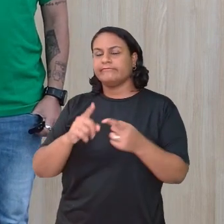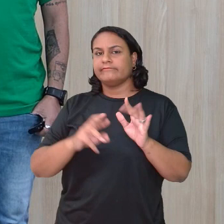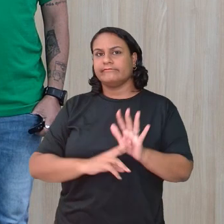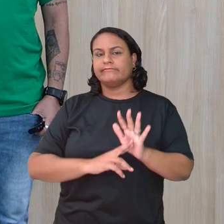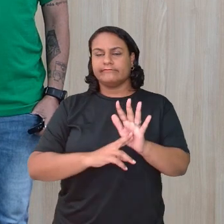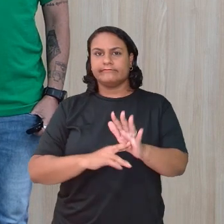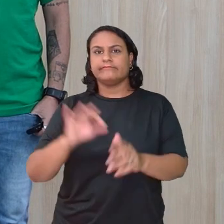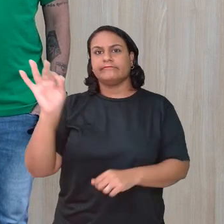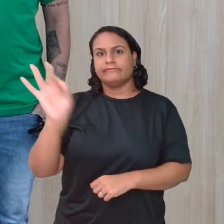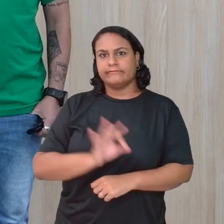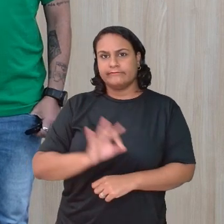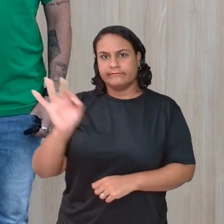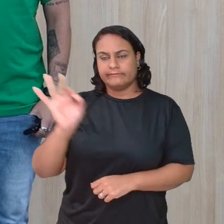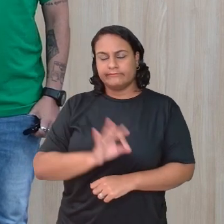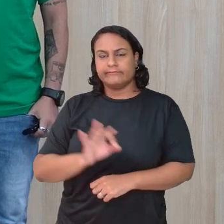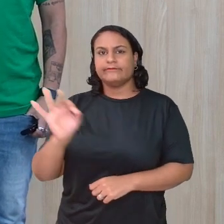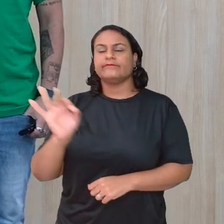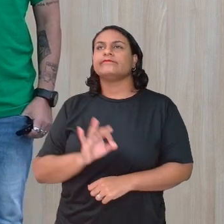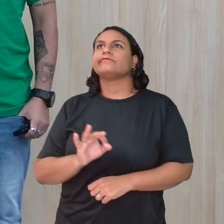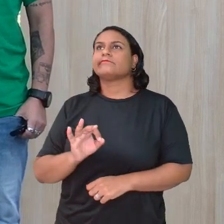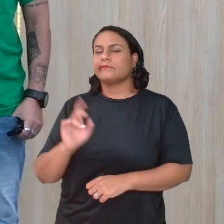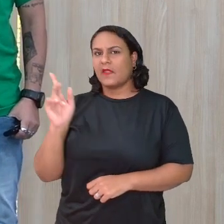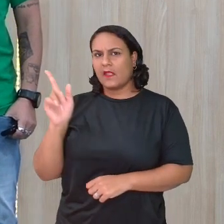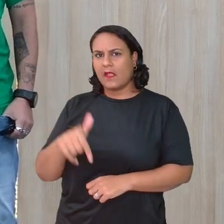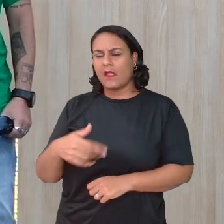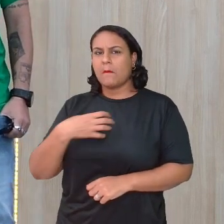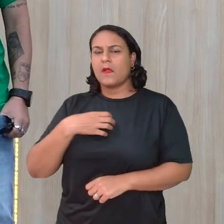de porcentagem, que acredito que